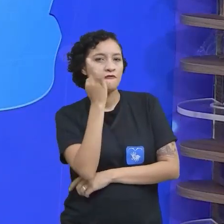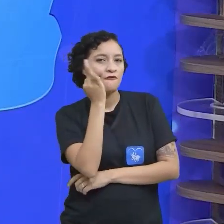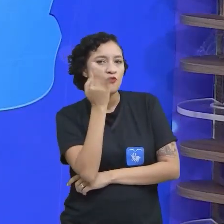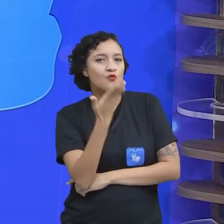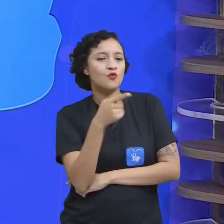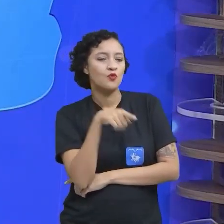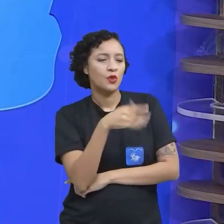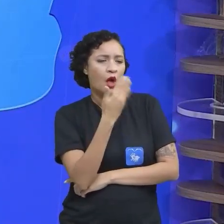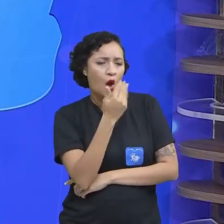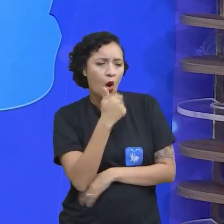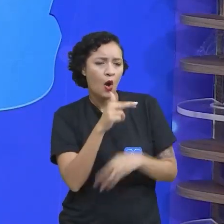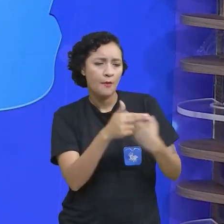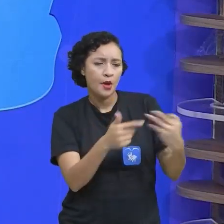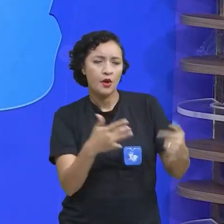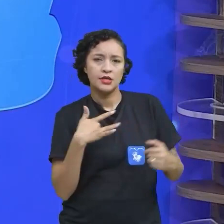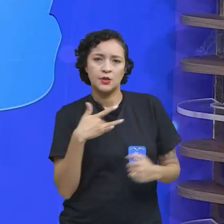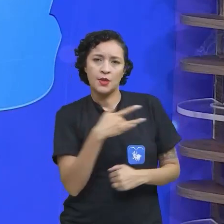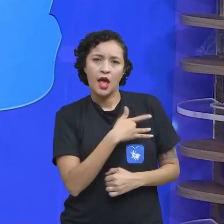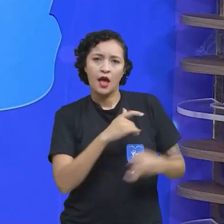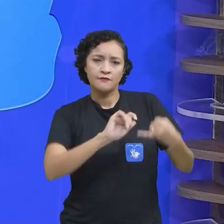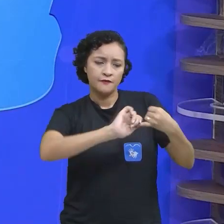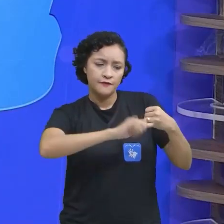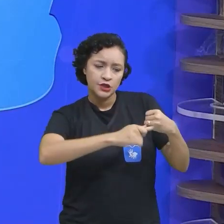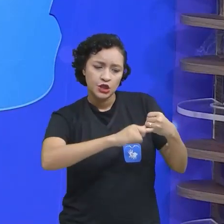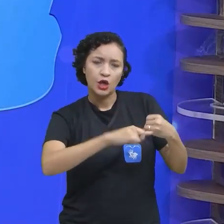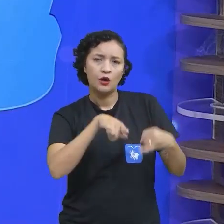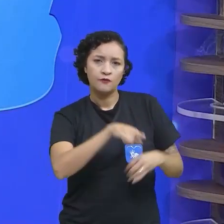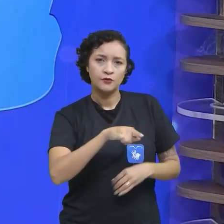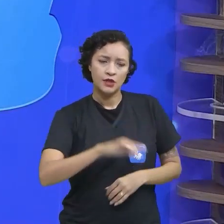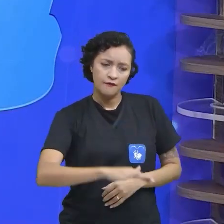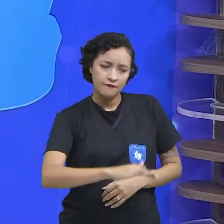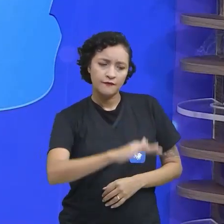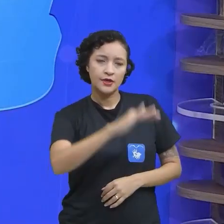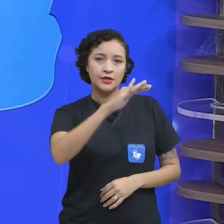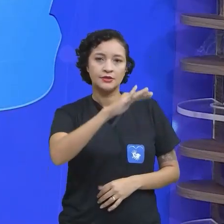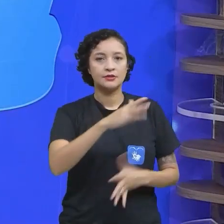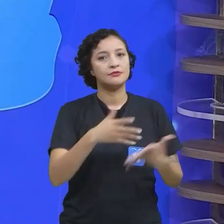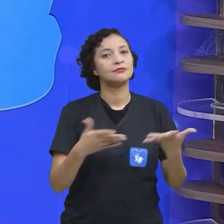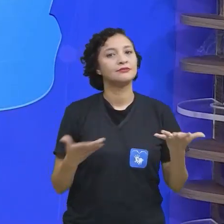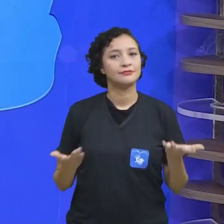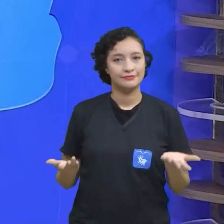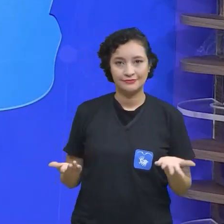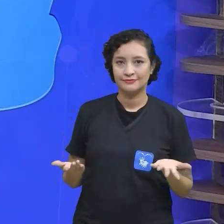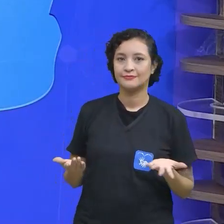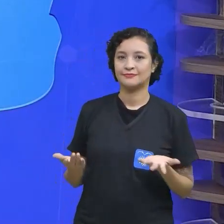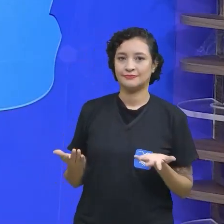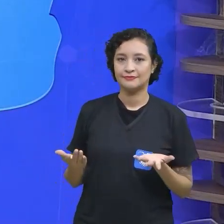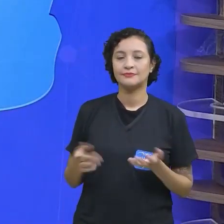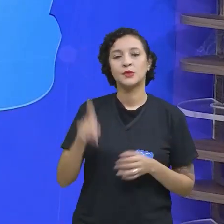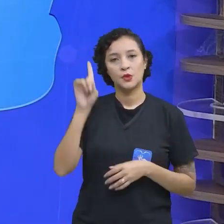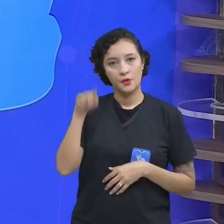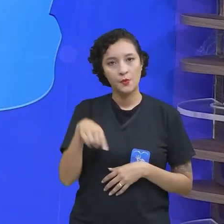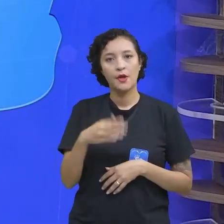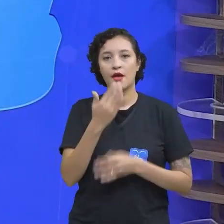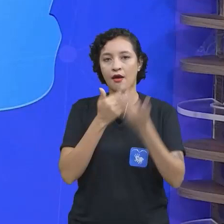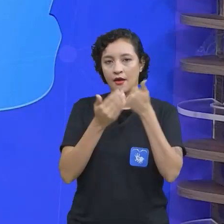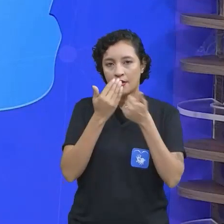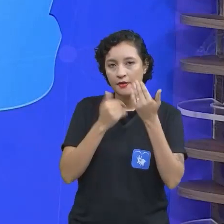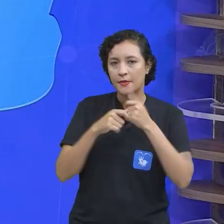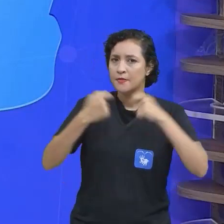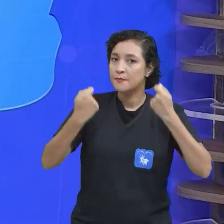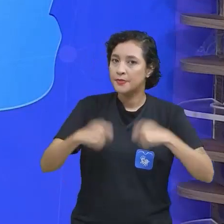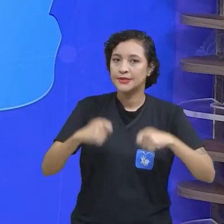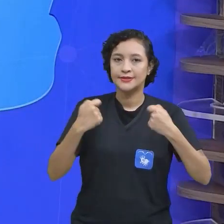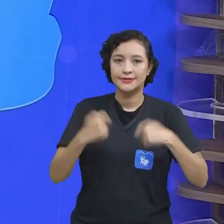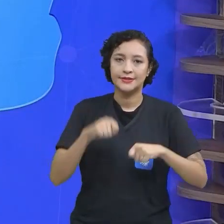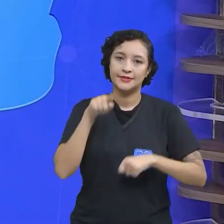verdura, menino, come feijão, senão você não vai crescer. Então, esse tipo de alimento ele é necessário para a